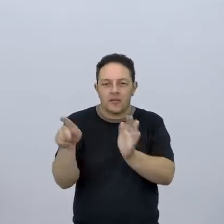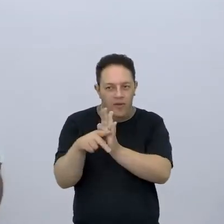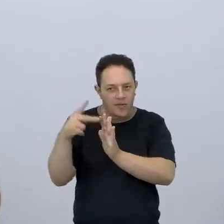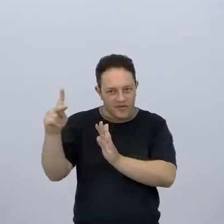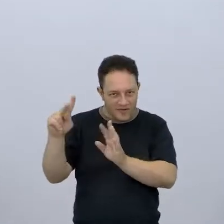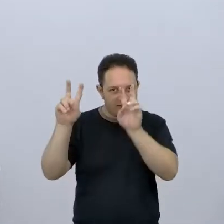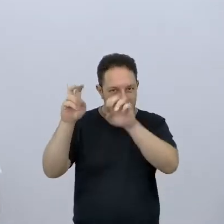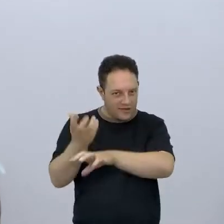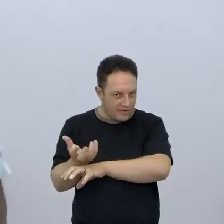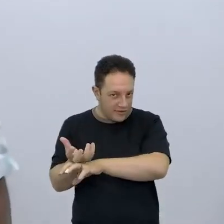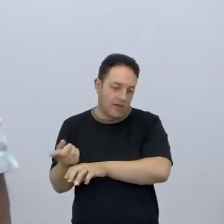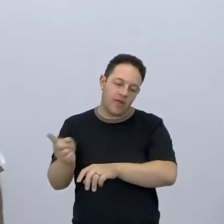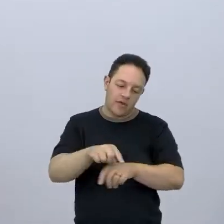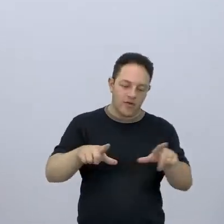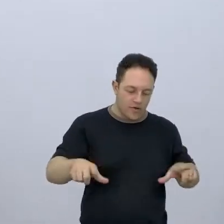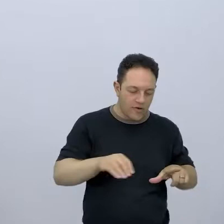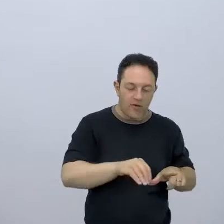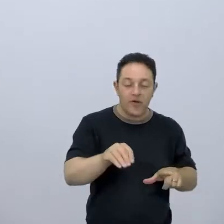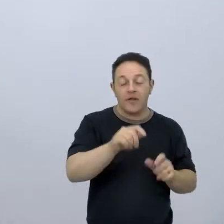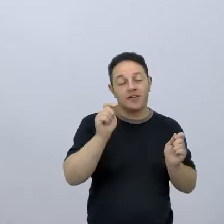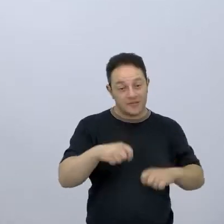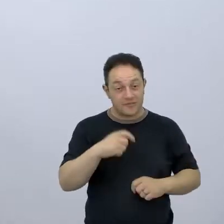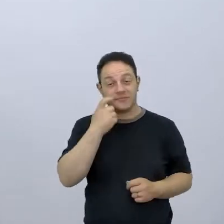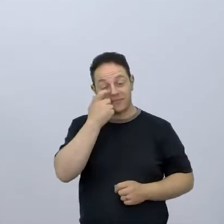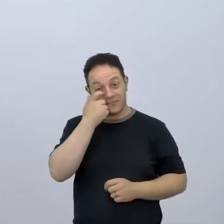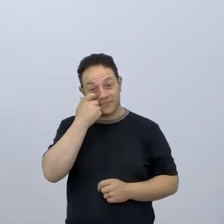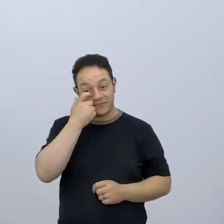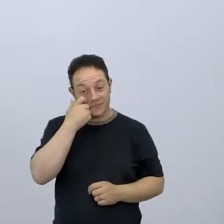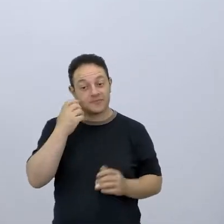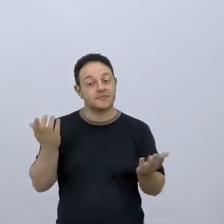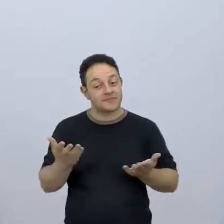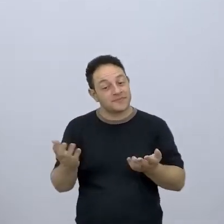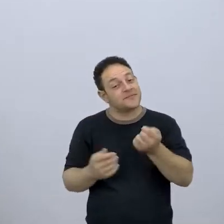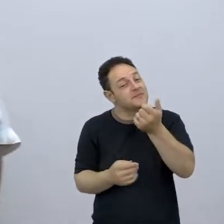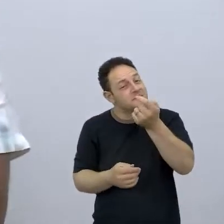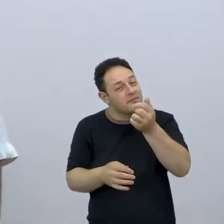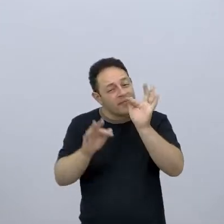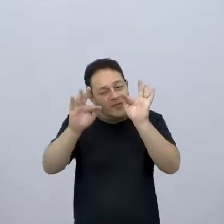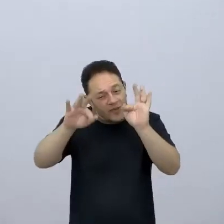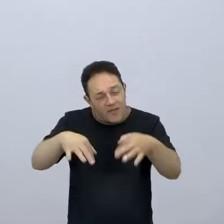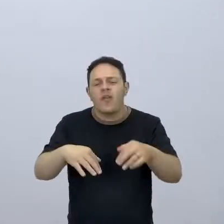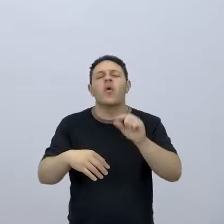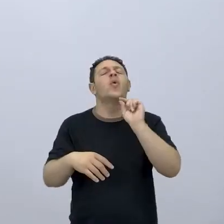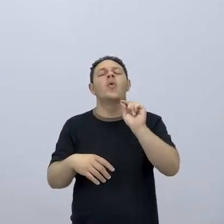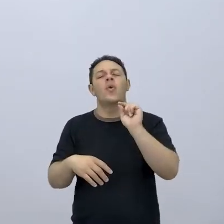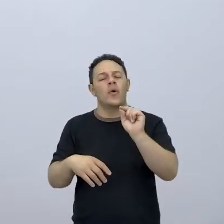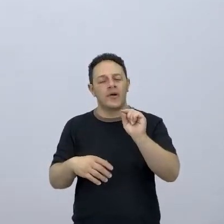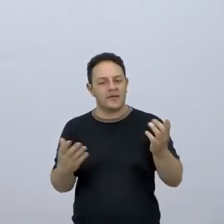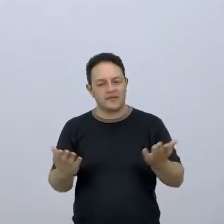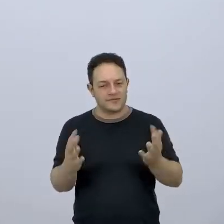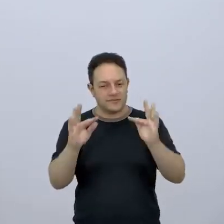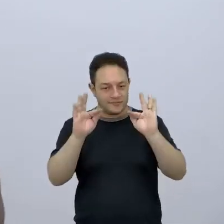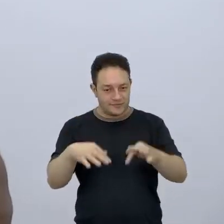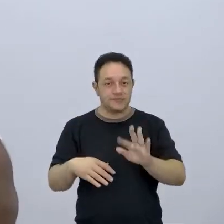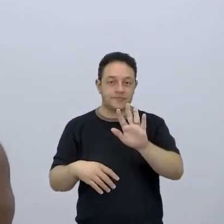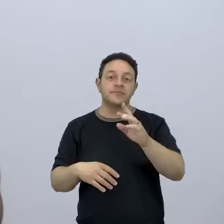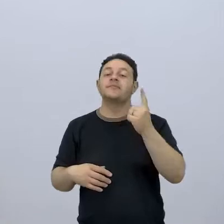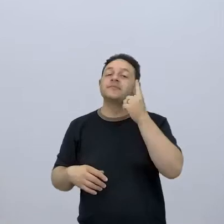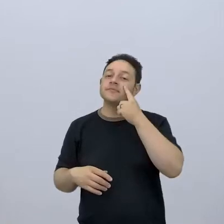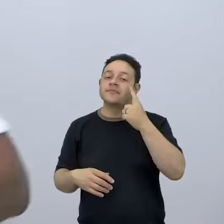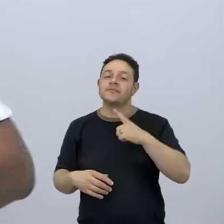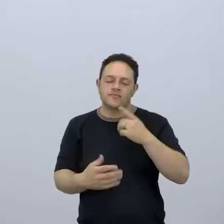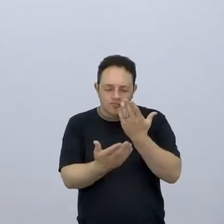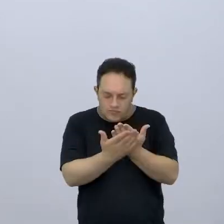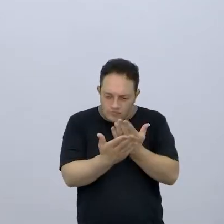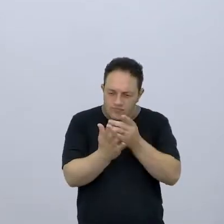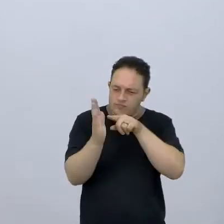né? Os jogos de tabuleiro. E a gente está chegando no finalzinho. Nesse finalzinho, o que a gente tem que fazer? A gente vai fazer um